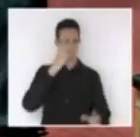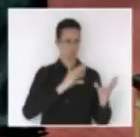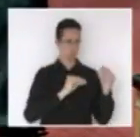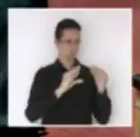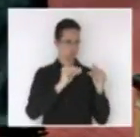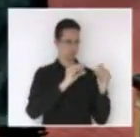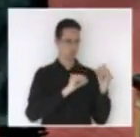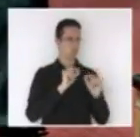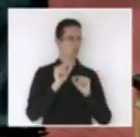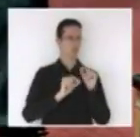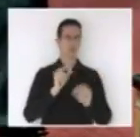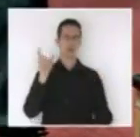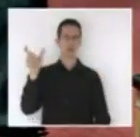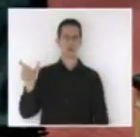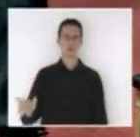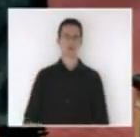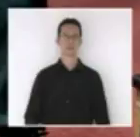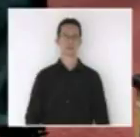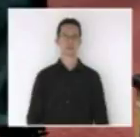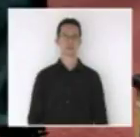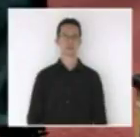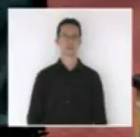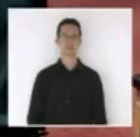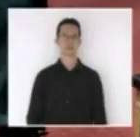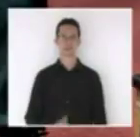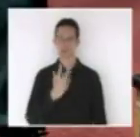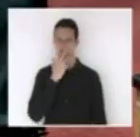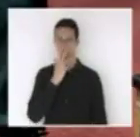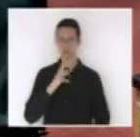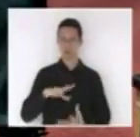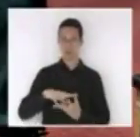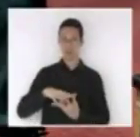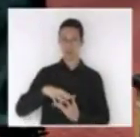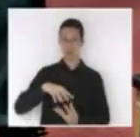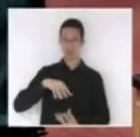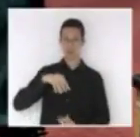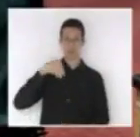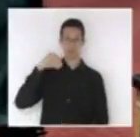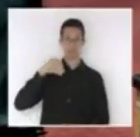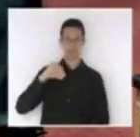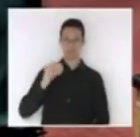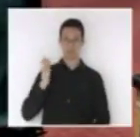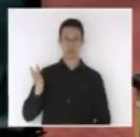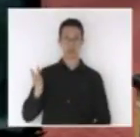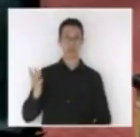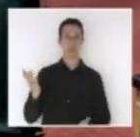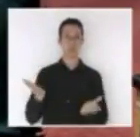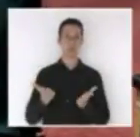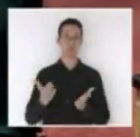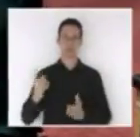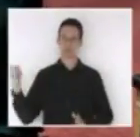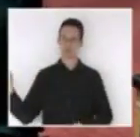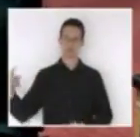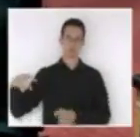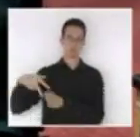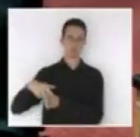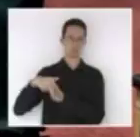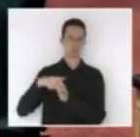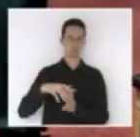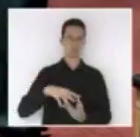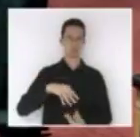acampamento. O espírito de Bento, hoje, por aqui, passou.